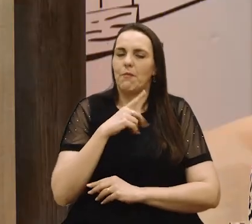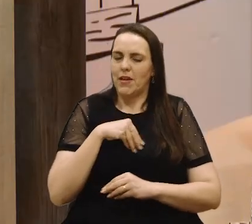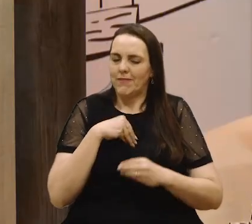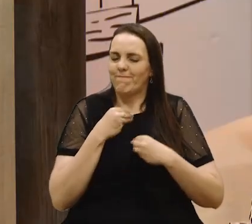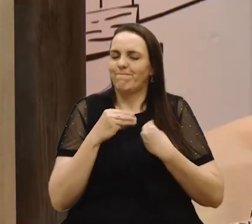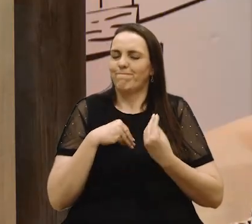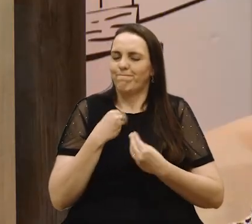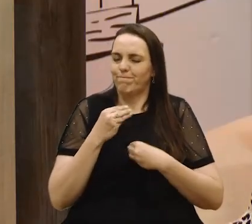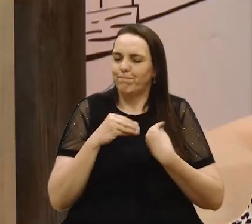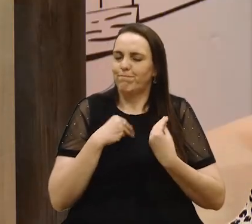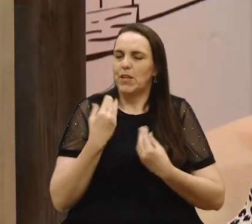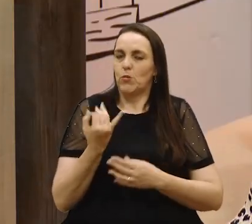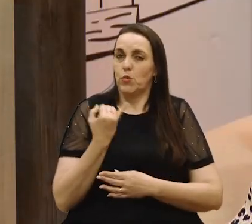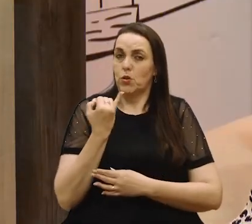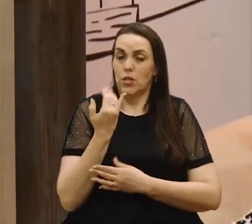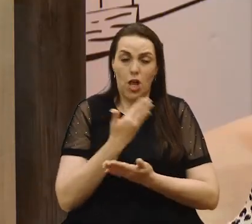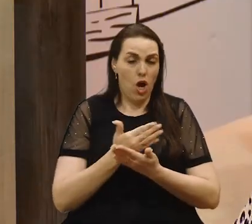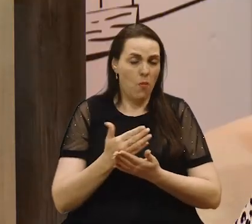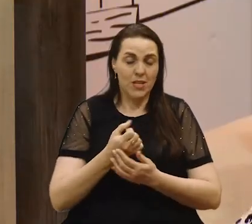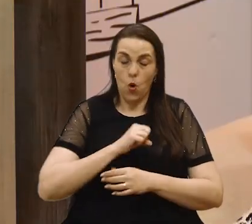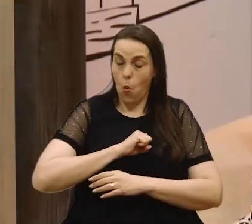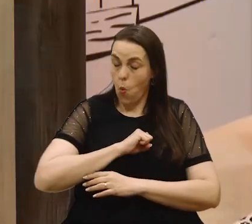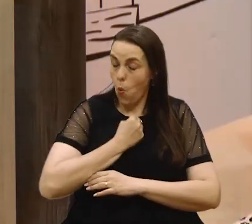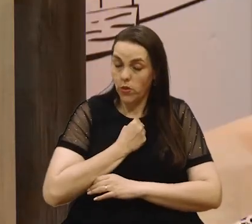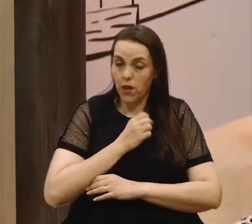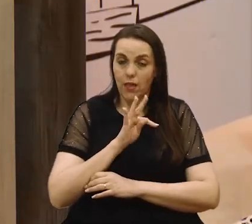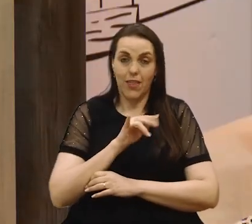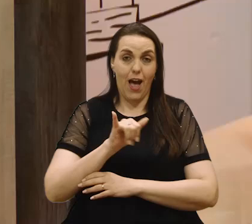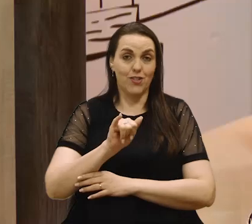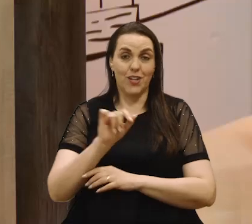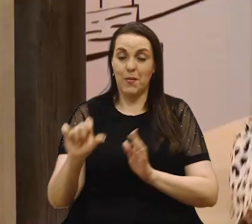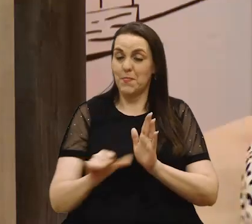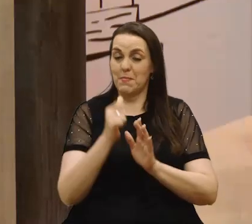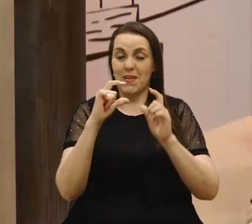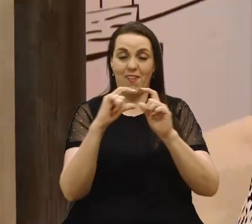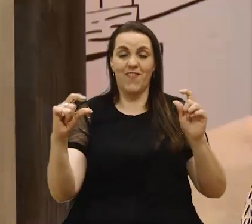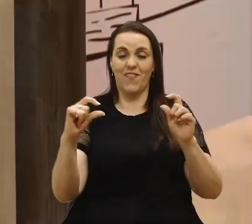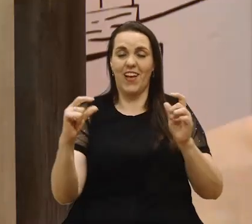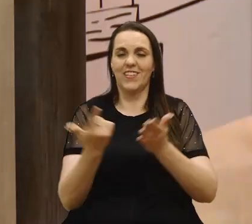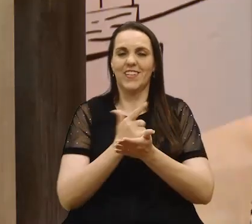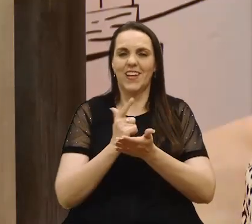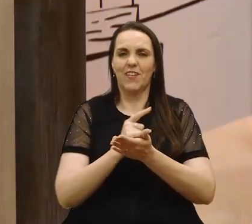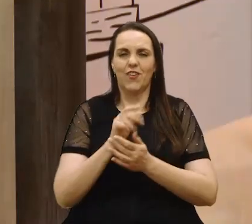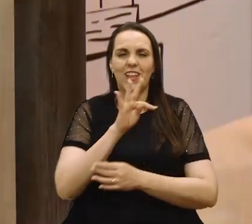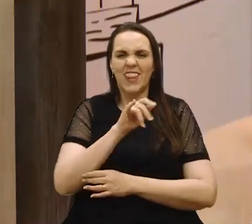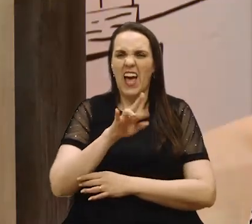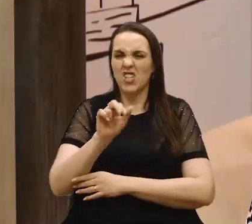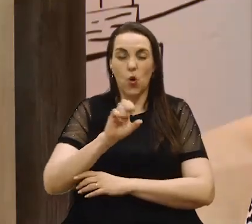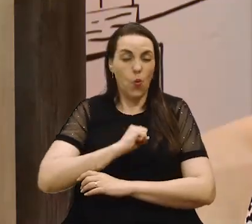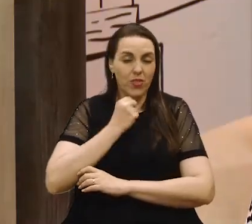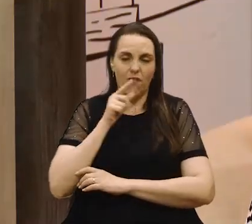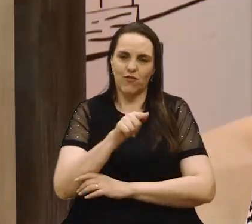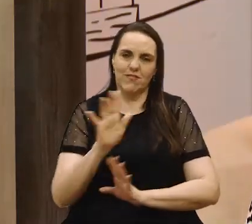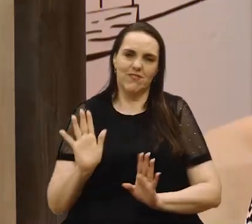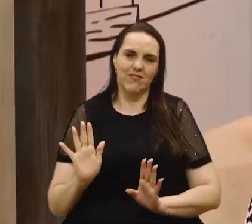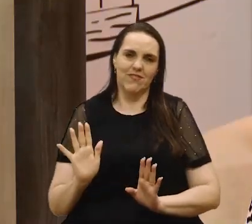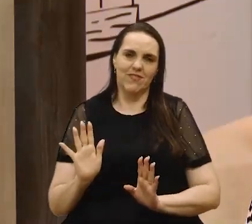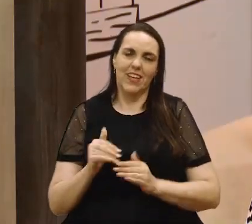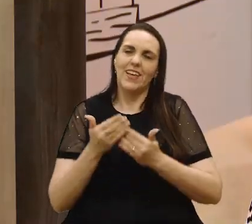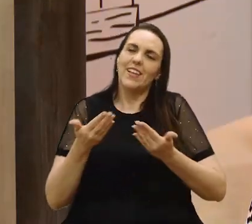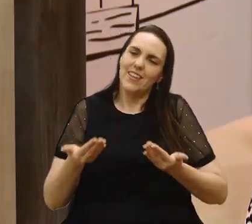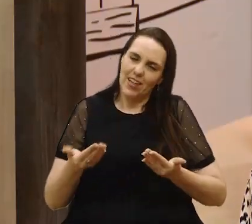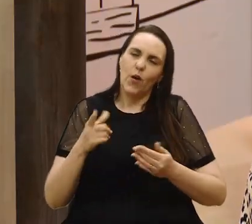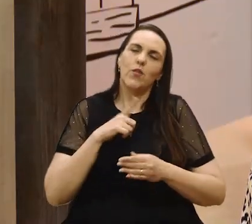um ressentimento muito grande, né? Ela começa dizendo que odeia a Tati, a primeira frase do livro é Tati, eu te odeio.